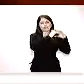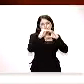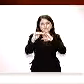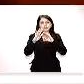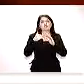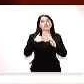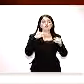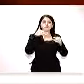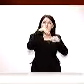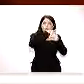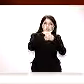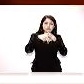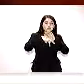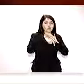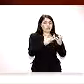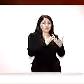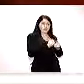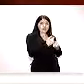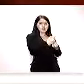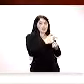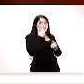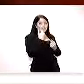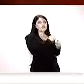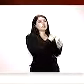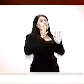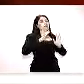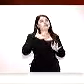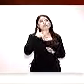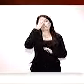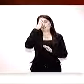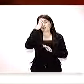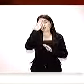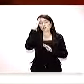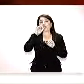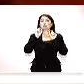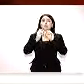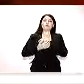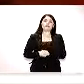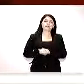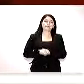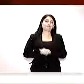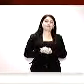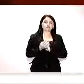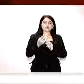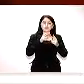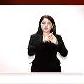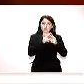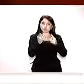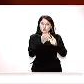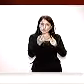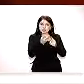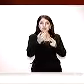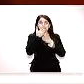dos recursos conhecidos no mérito eu entendo que Em ambos os casos as razões recursais podem ser acolhidas